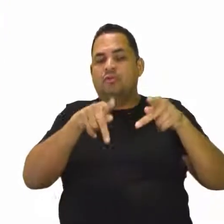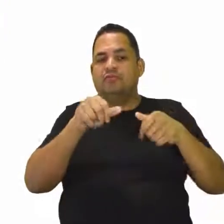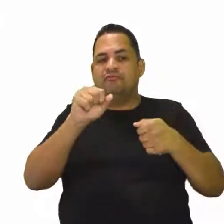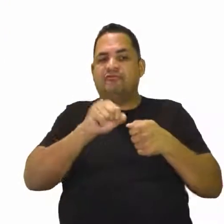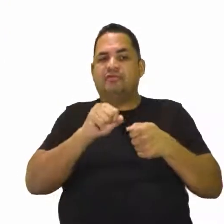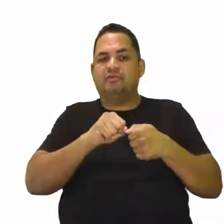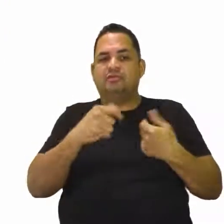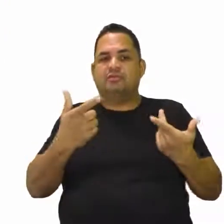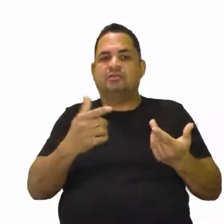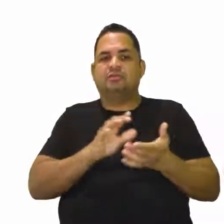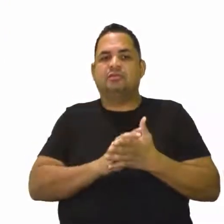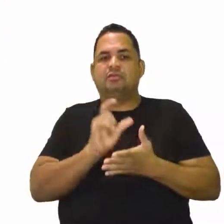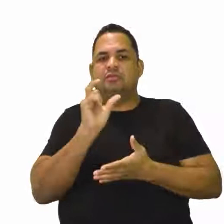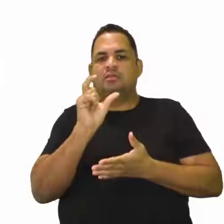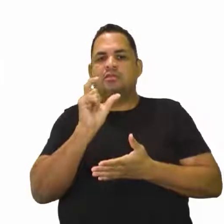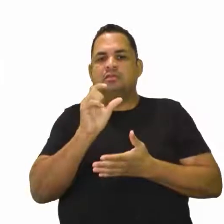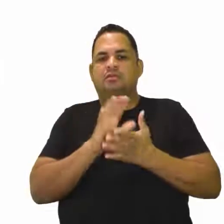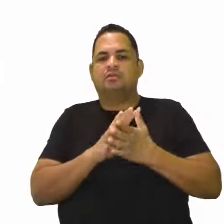Essas palavras